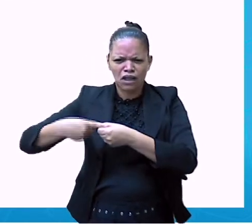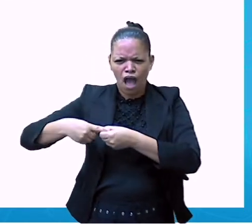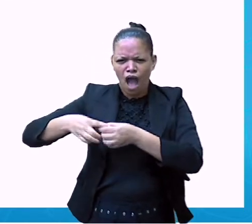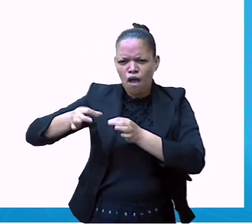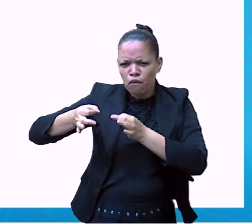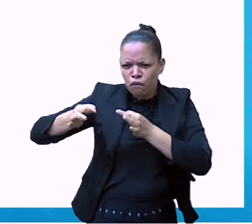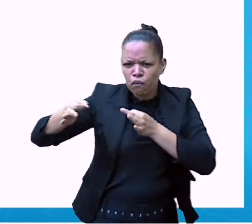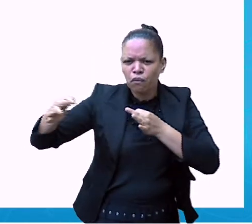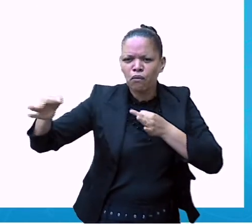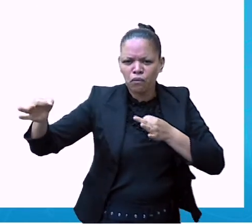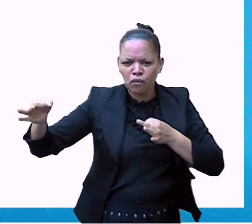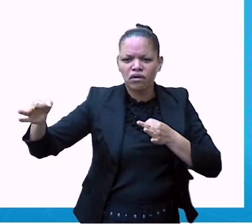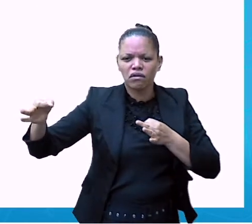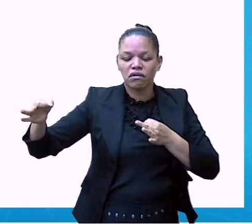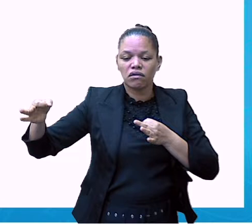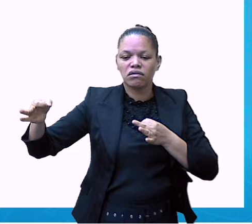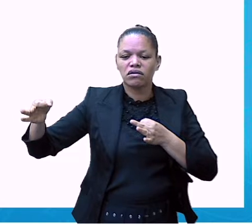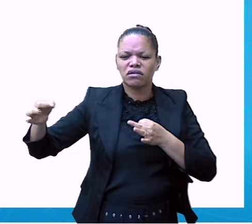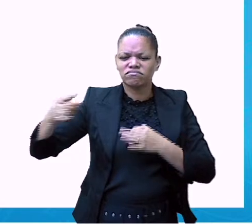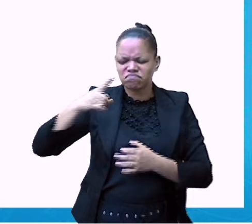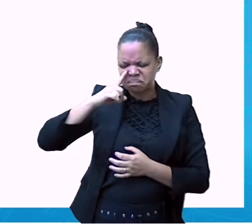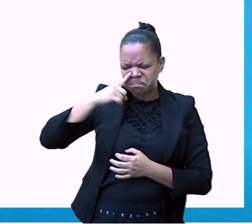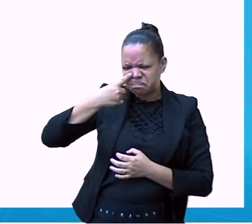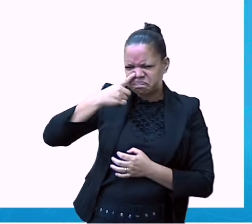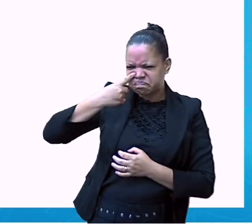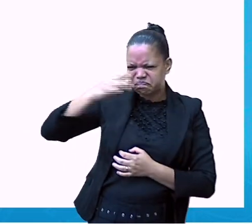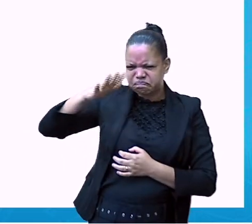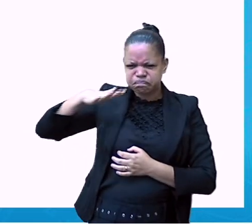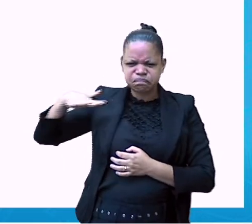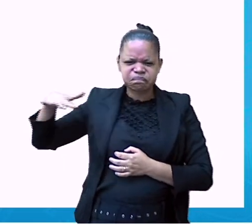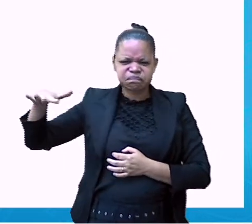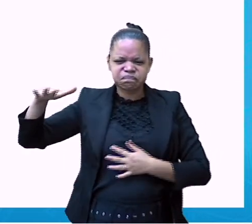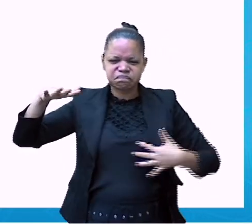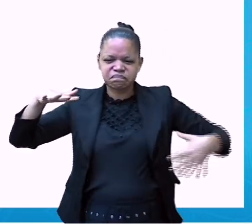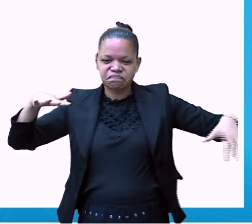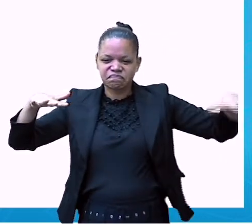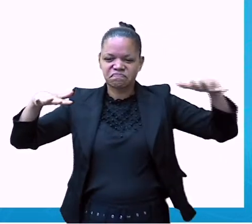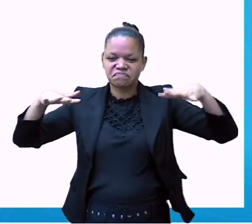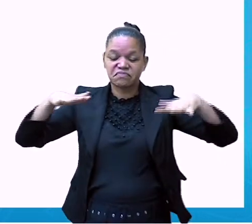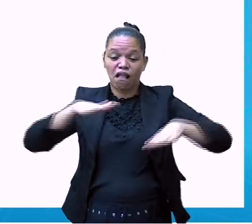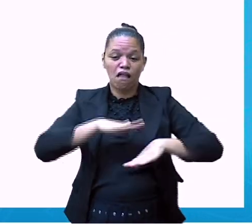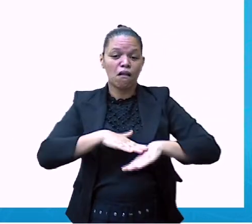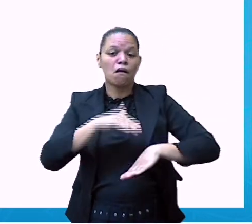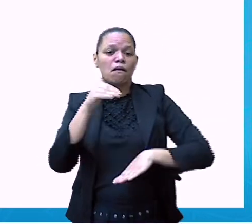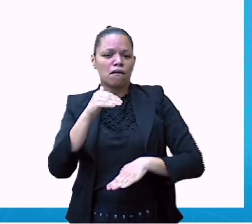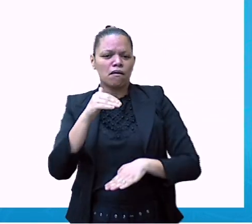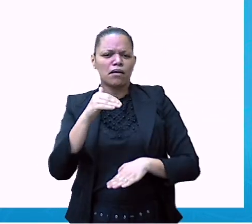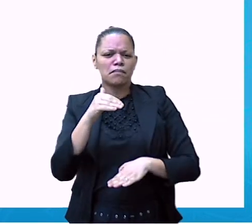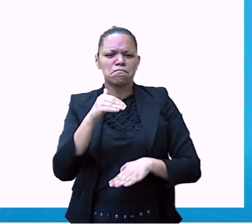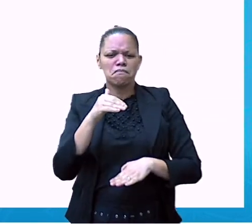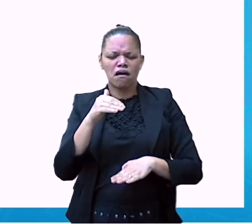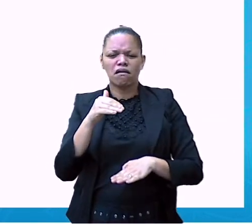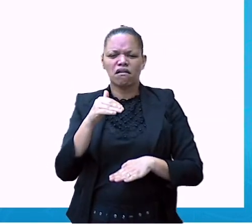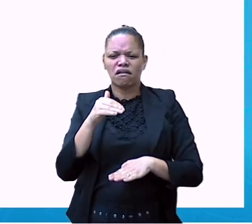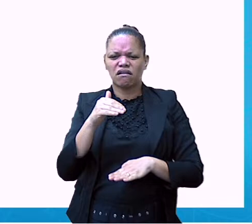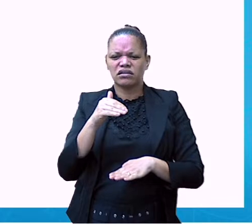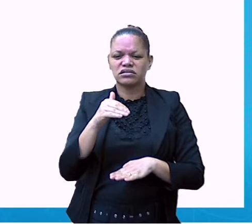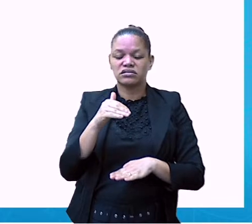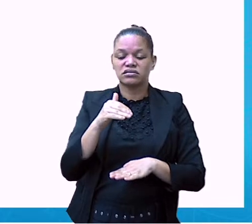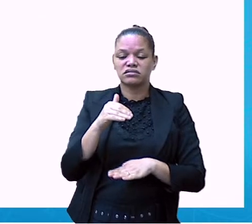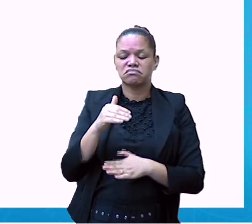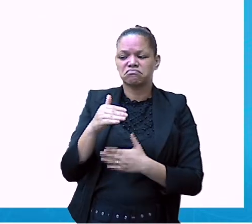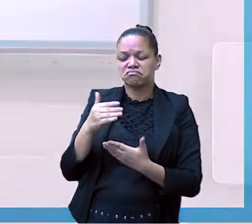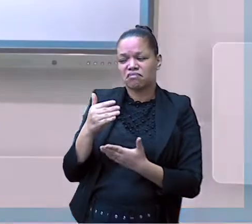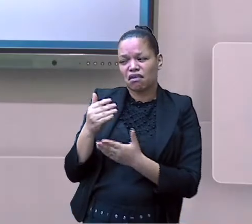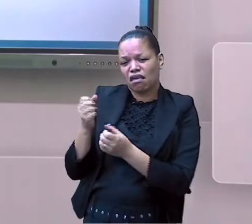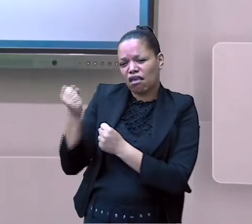as indústrias? Você tem que ter agora a sua visão. Se você assistiu e já fez também atividade da